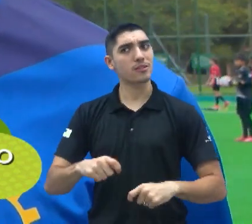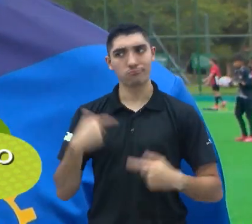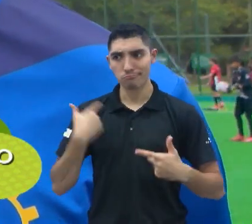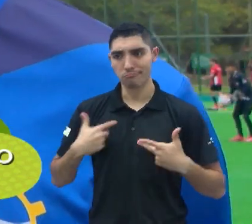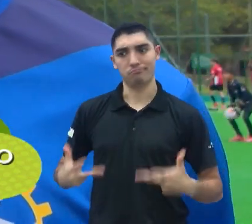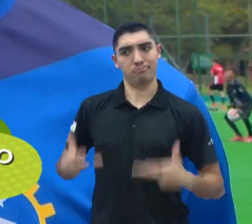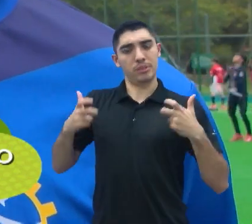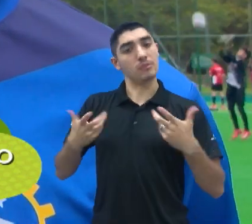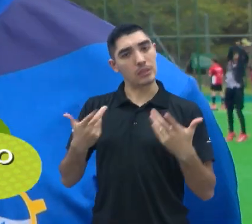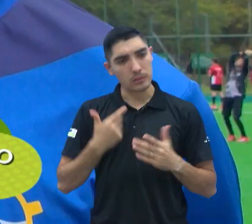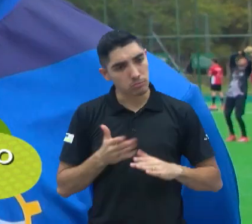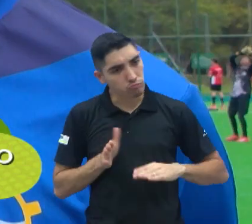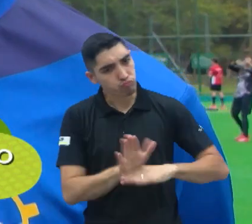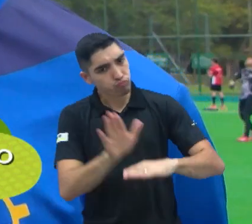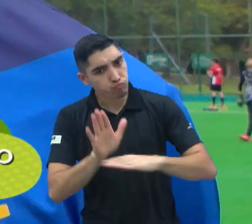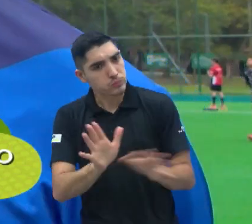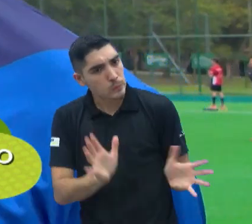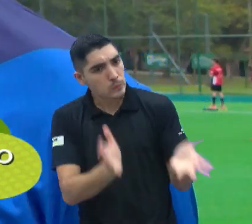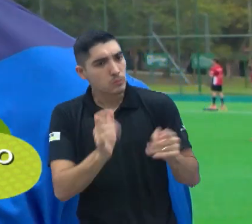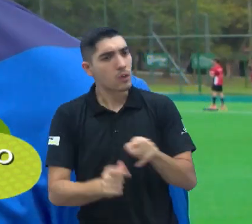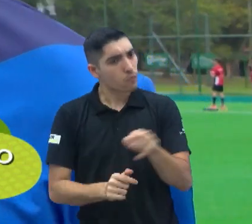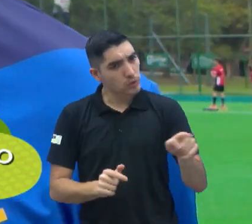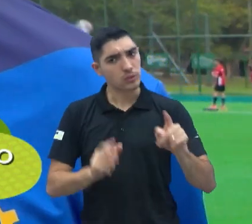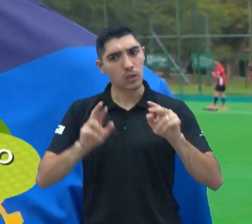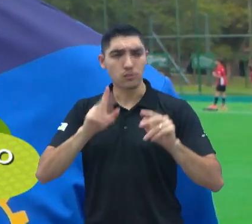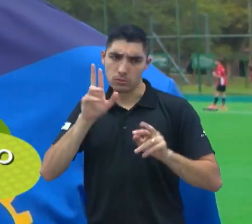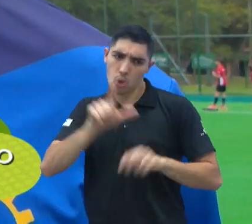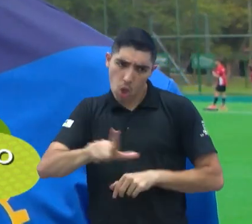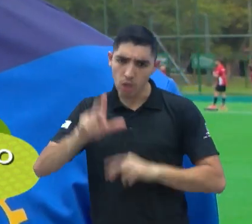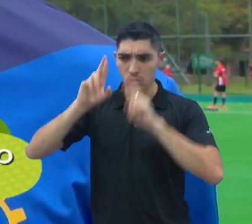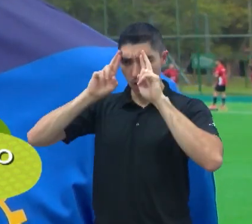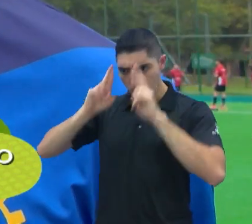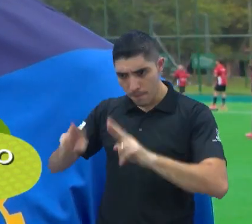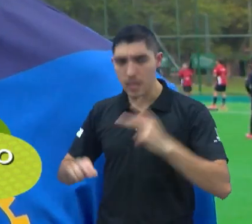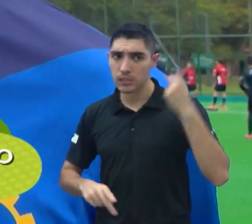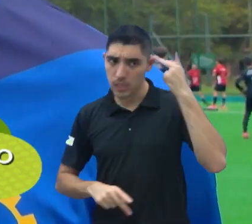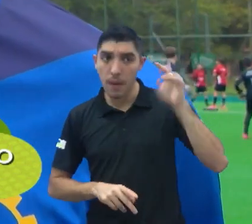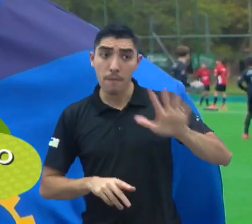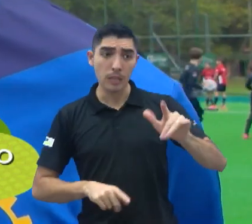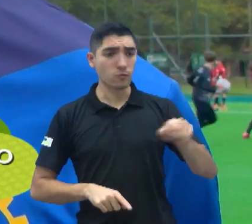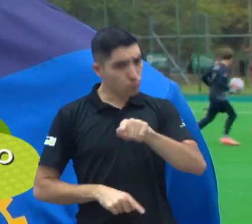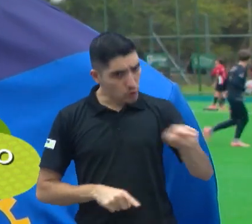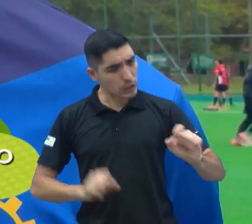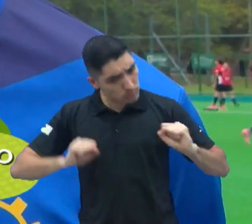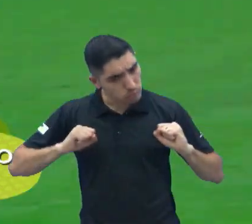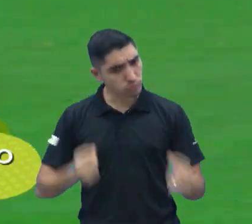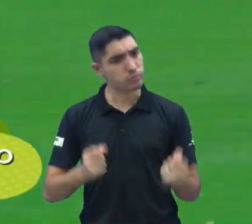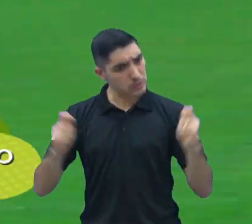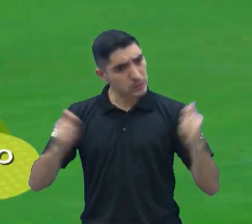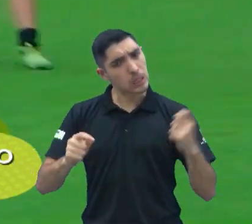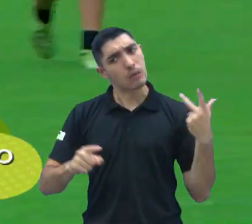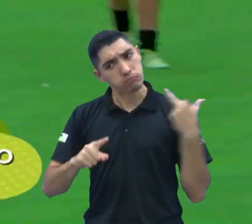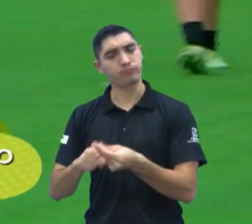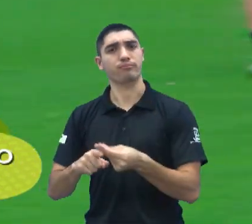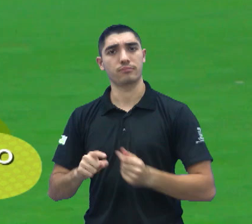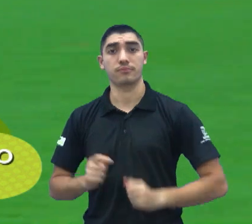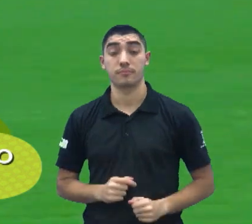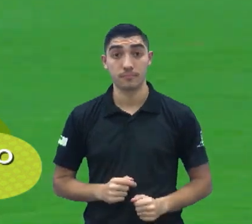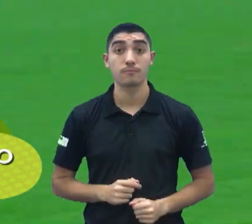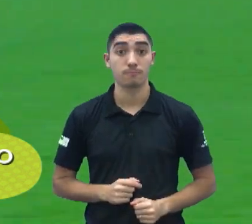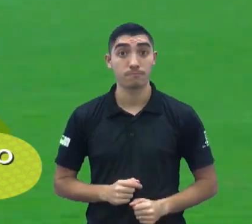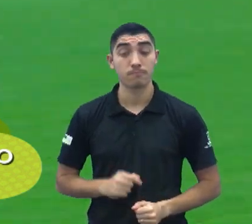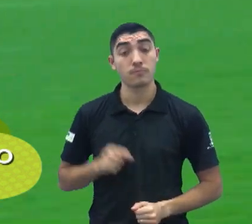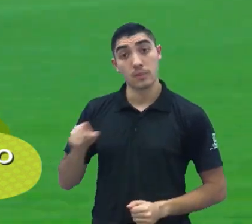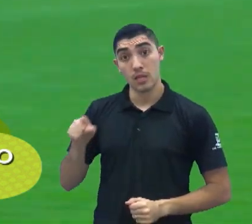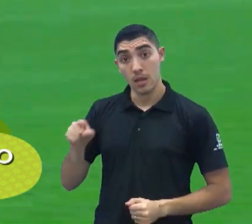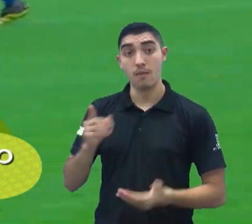nessa batida, entendeu? Respeitando a equipe do São Paulo, porém impondo o nosso jogo, que é sempre para frente. A classificação para as